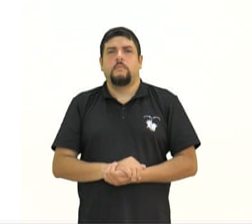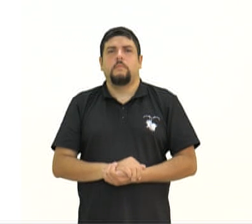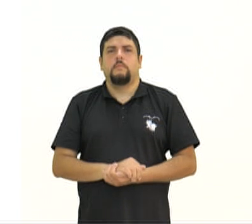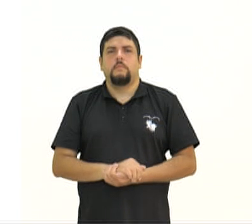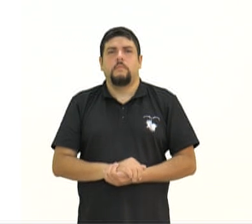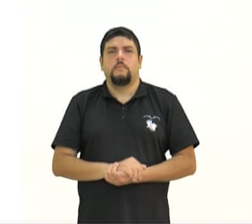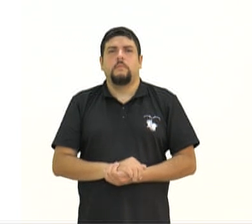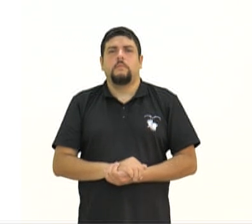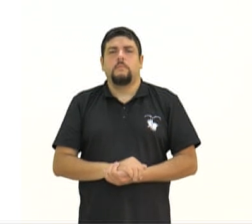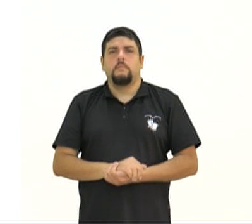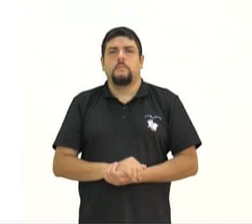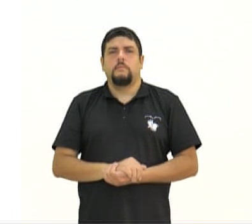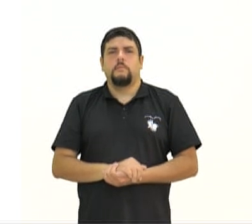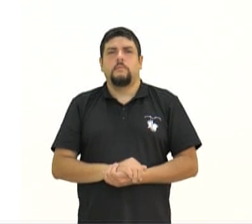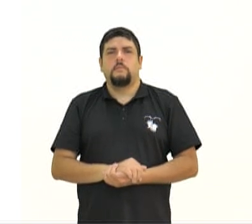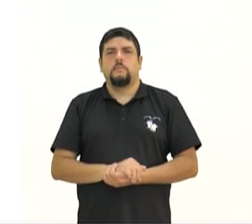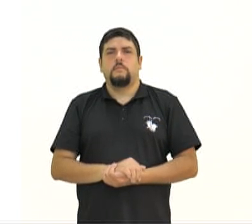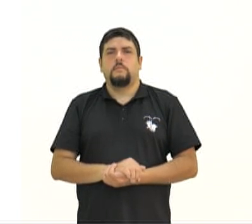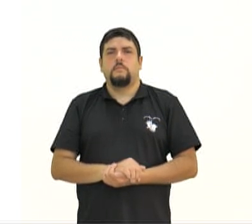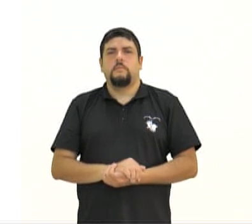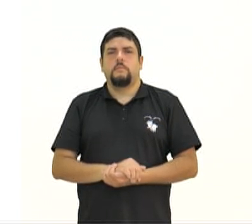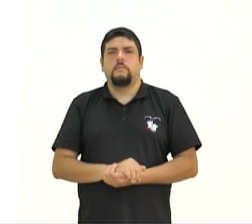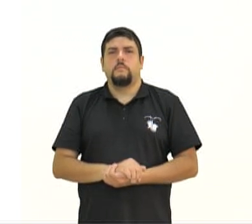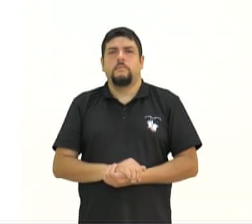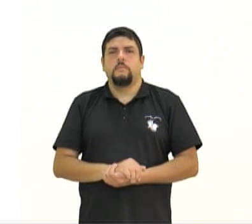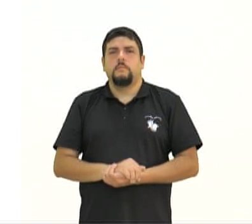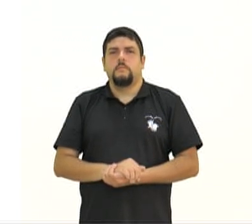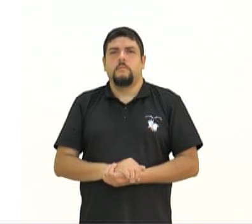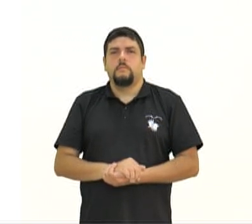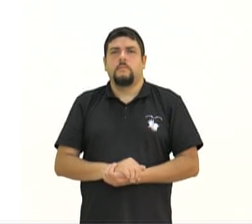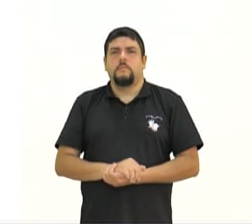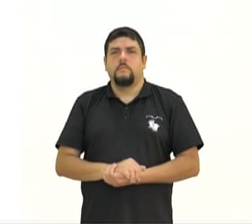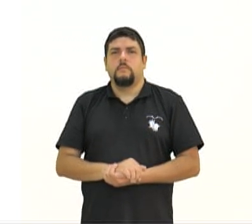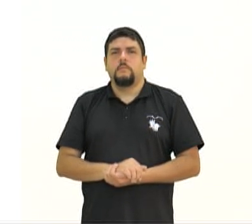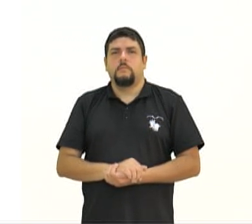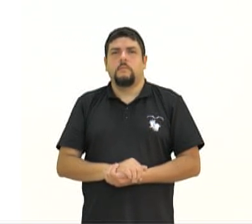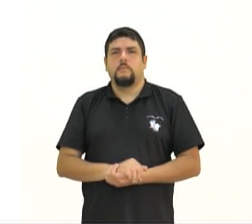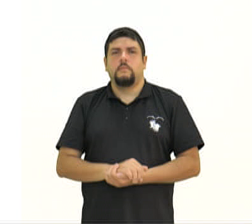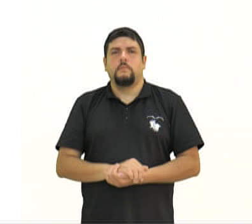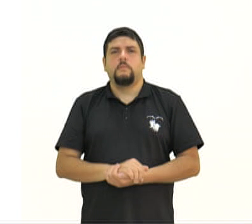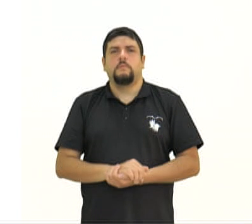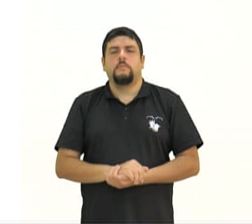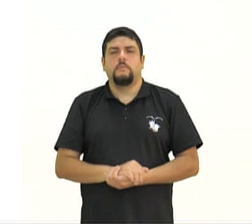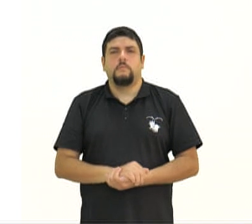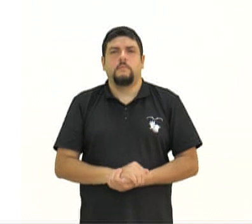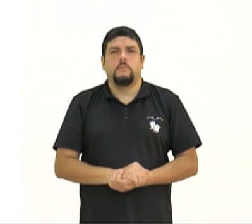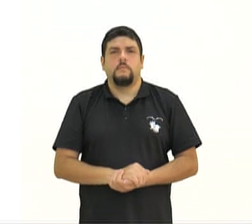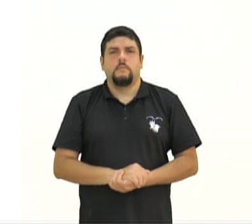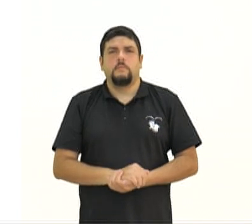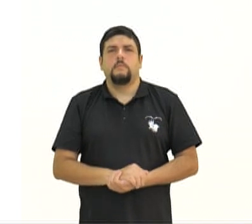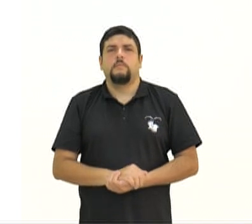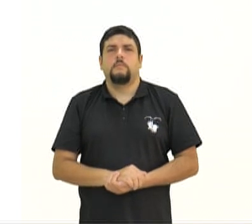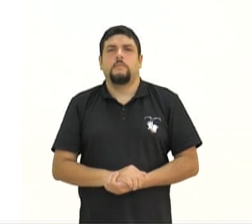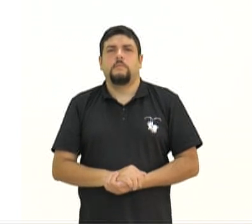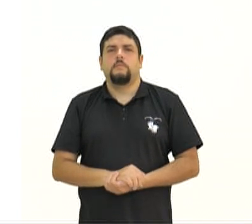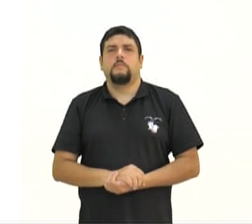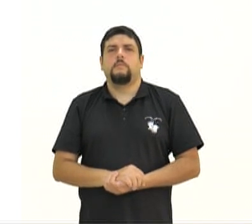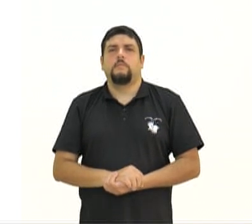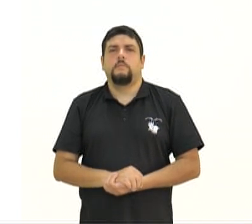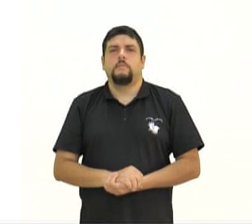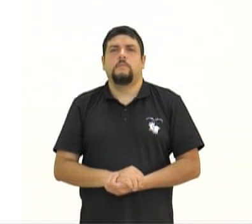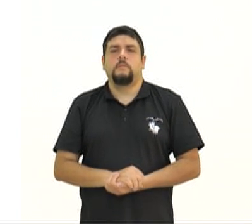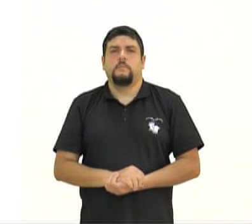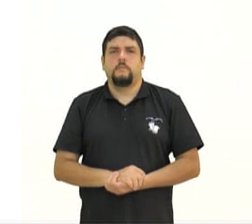os braços. Em la 3, ella cierra a perna esquerda, ou ella lleva a perna